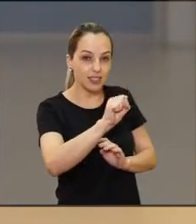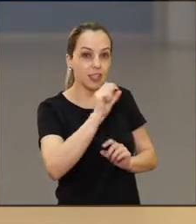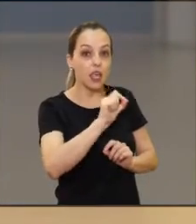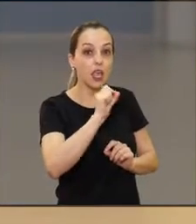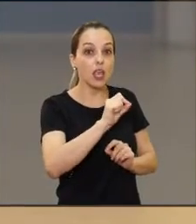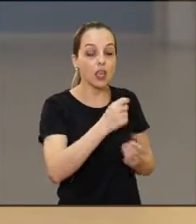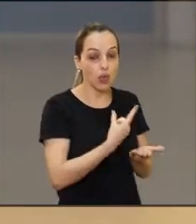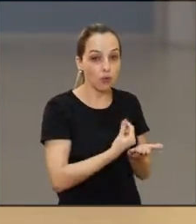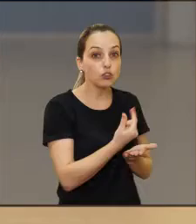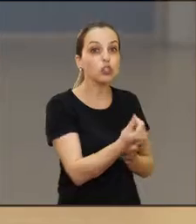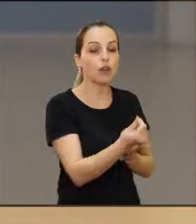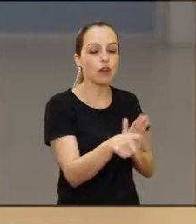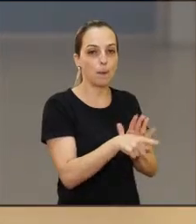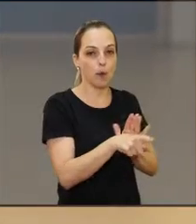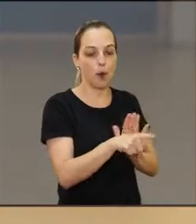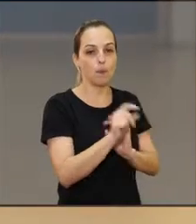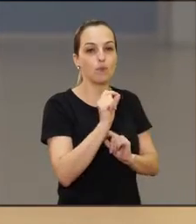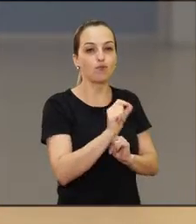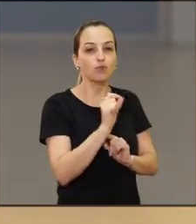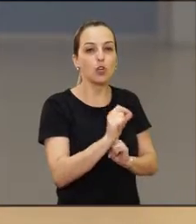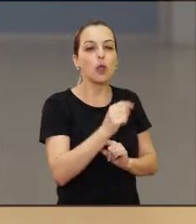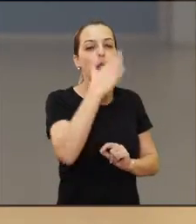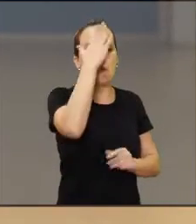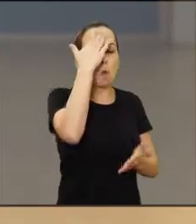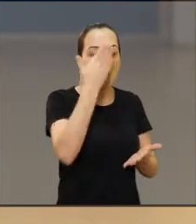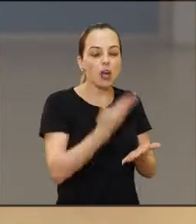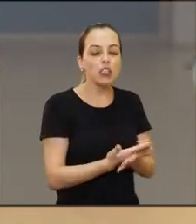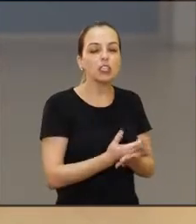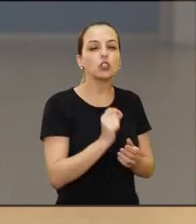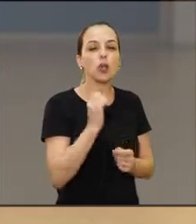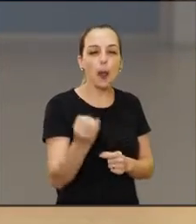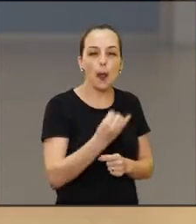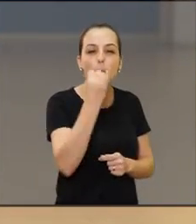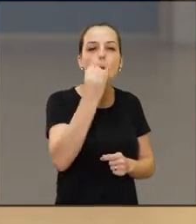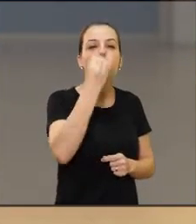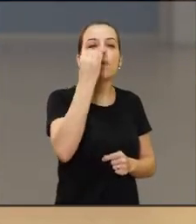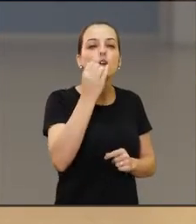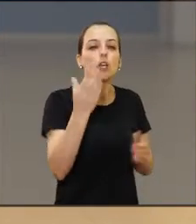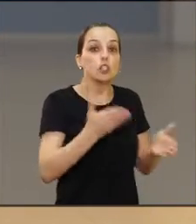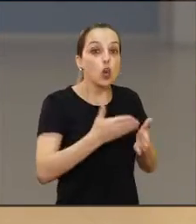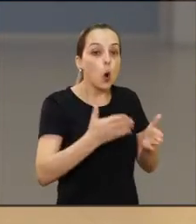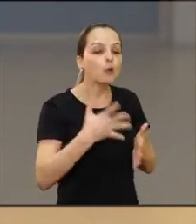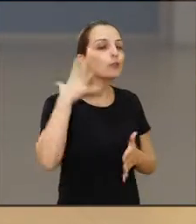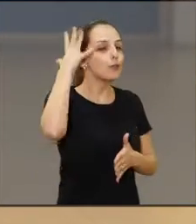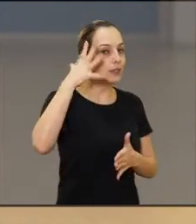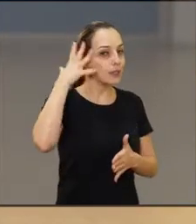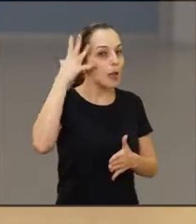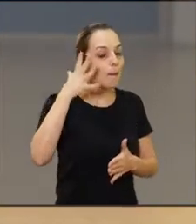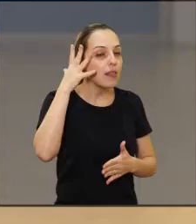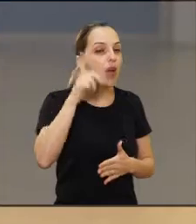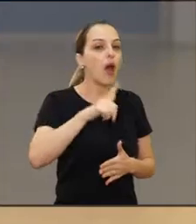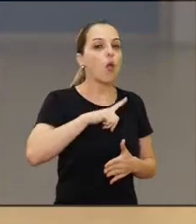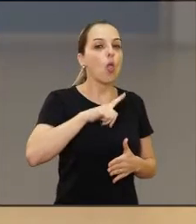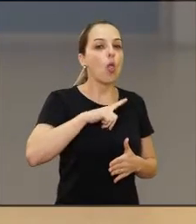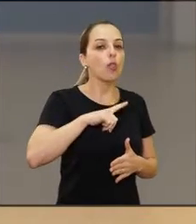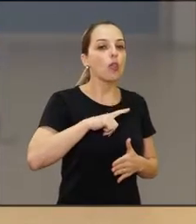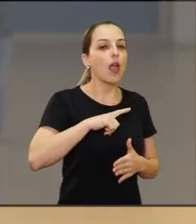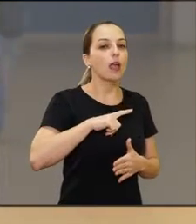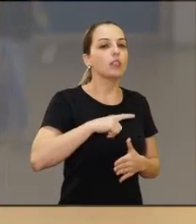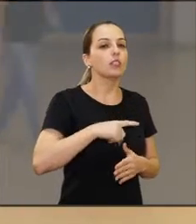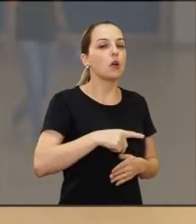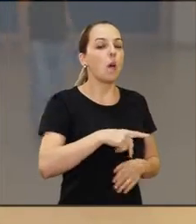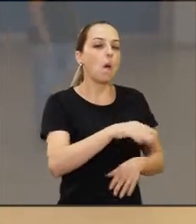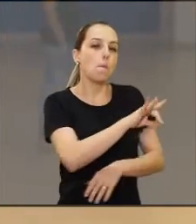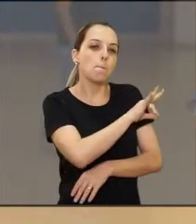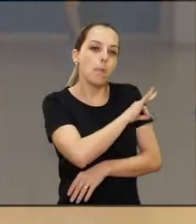os recursos que aqui chegam. Então, acredito que seja uma coisa muito importante que está acontecendo hoje, esse seminário, trazendo